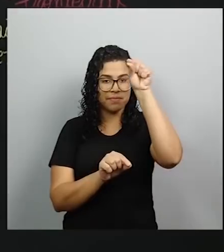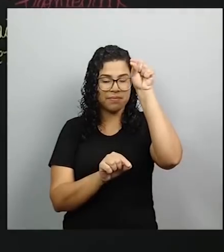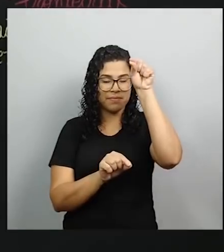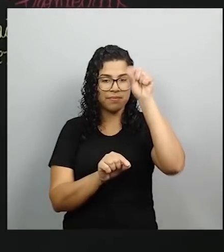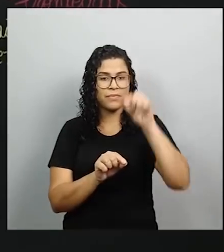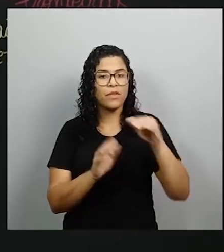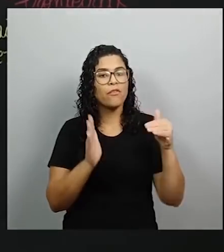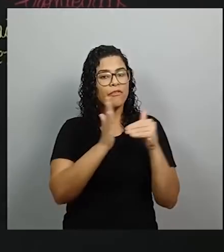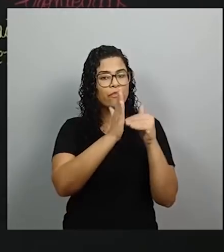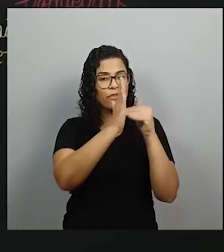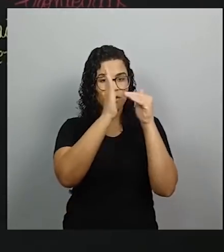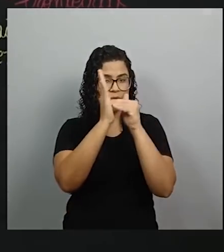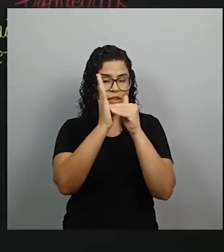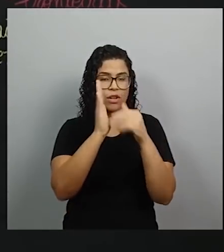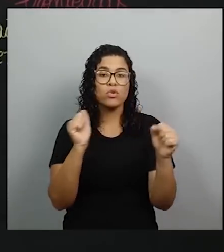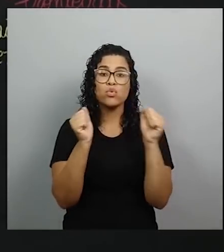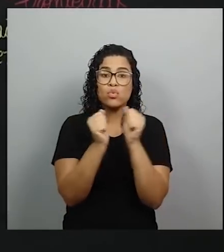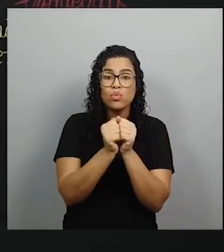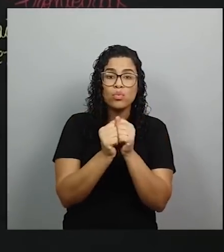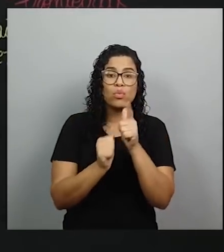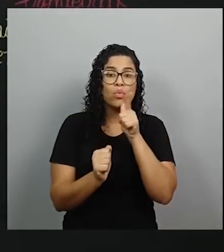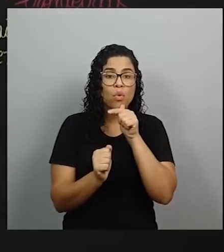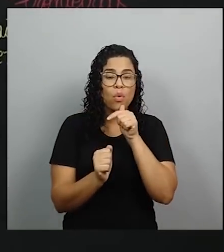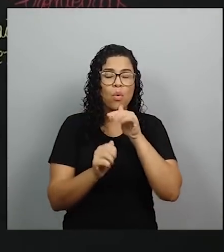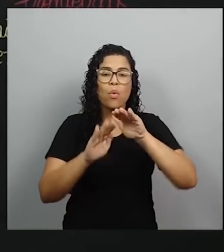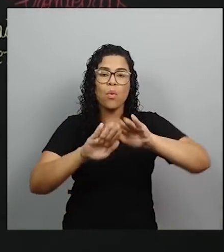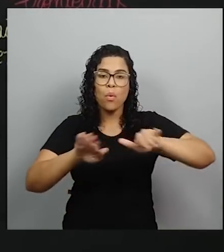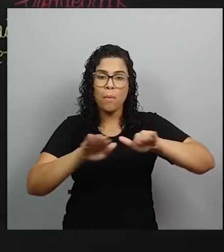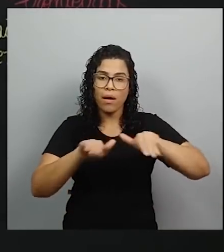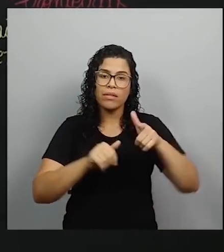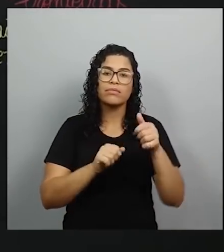fronteira marítima, essa que está aqui em laranja, que vai ser então de